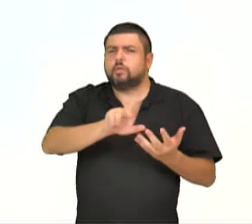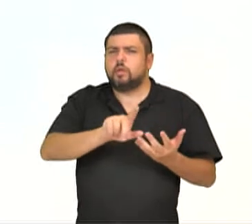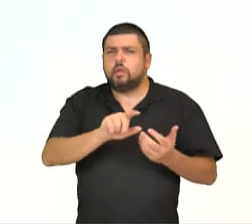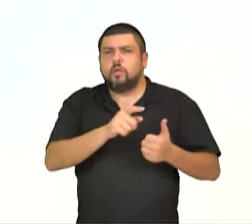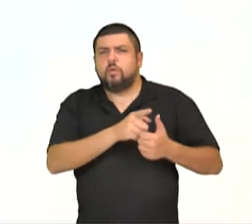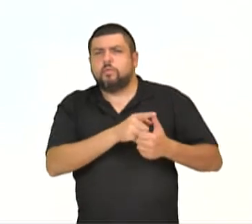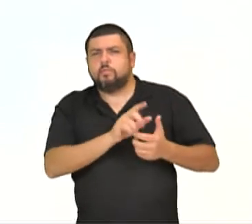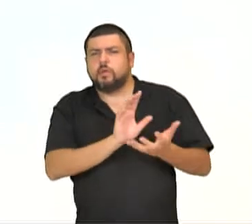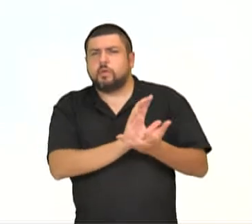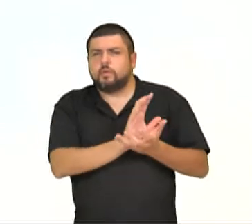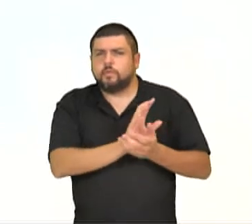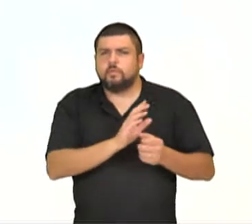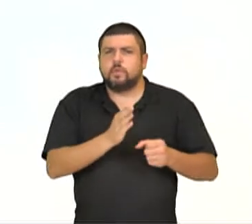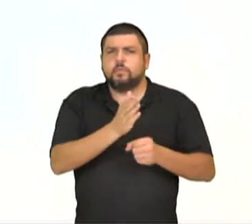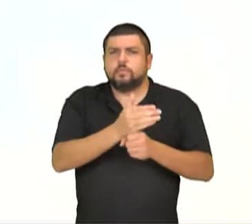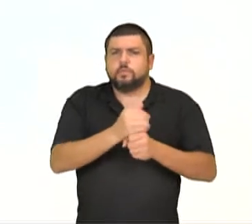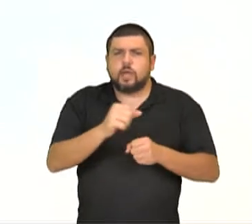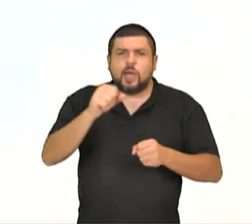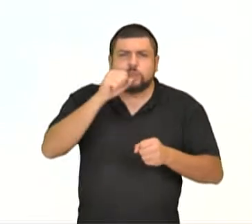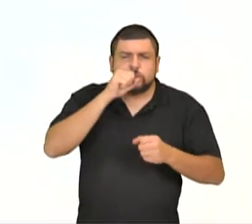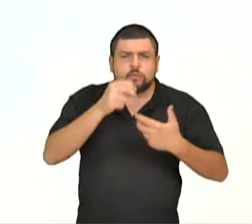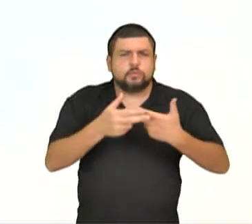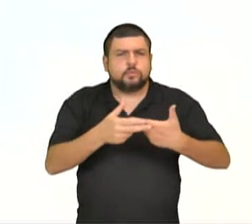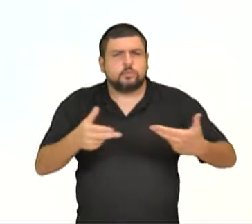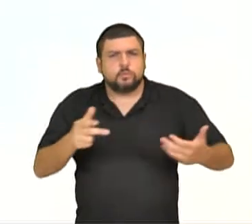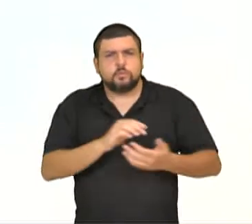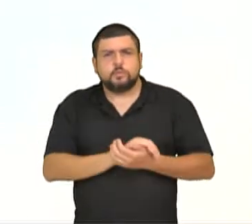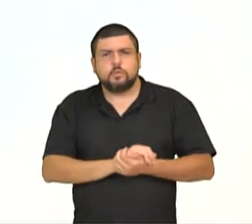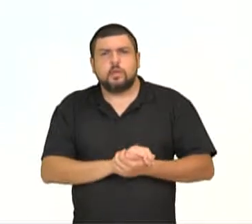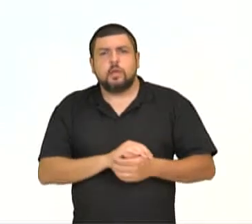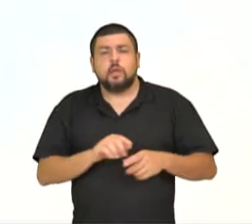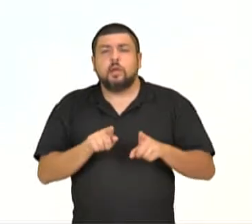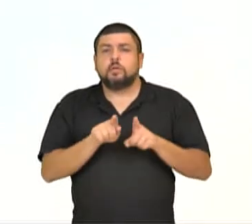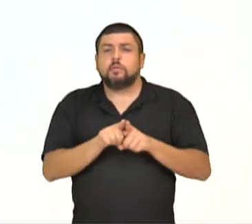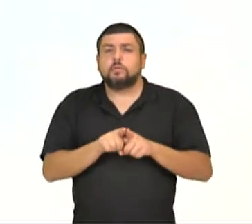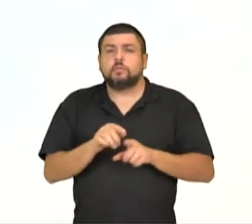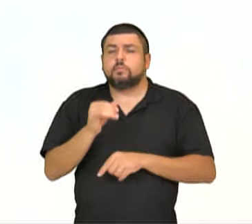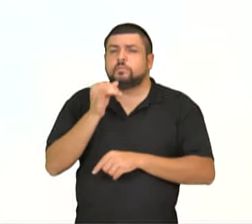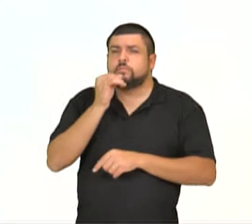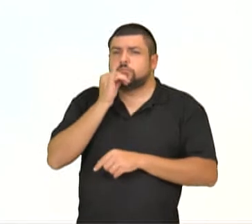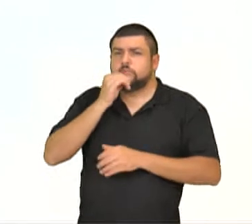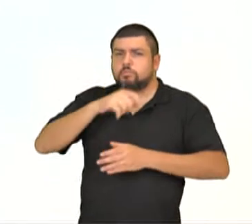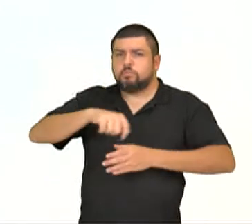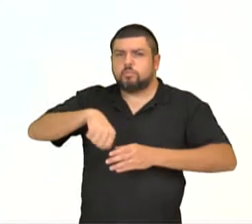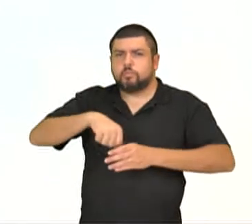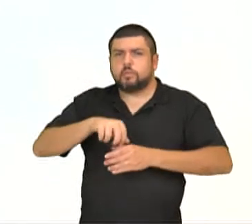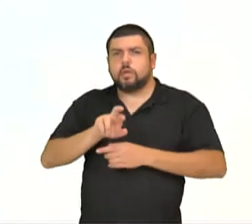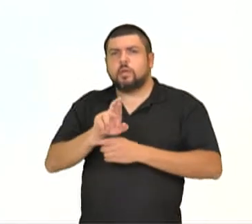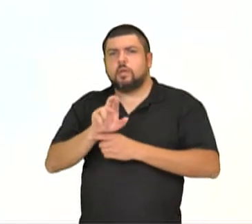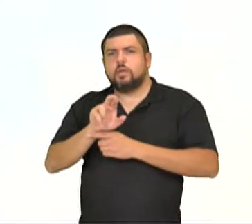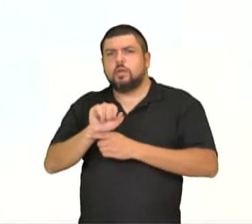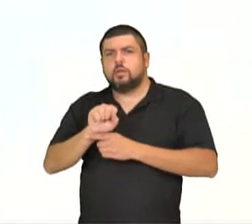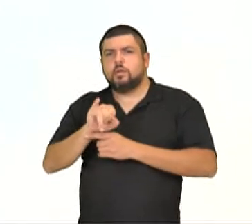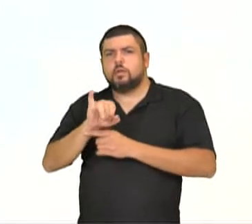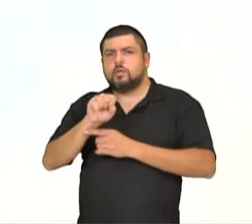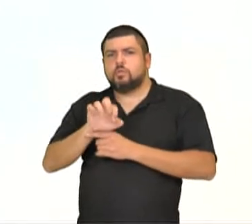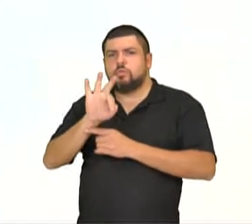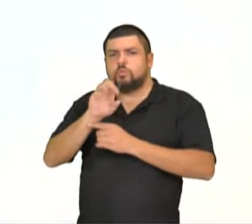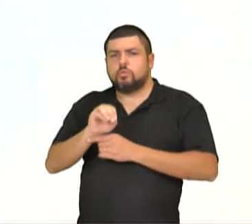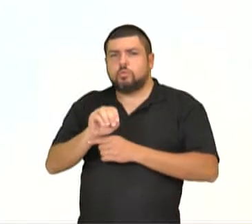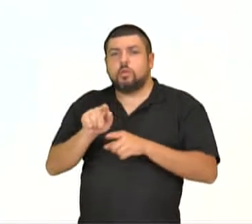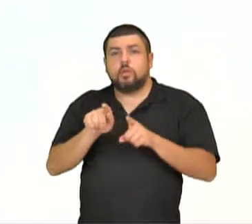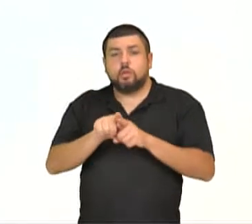legumes, verduras, ovos e carnes, bem como em receitas como risoto, arroz à grega, arroz de